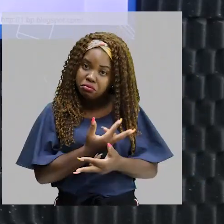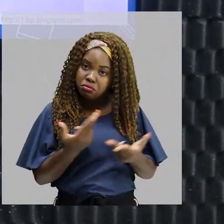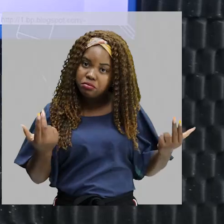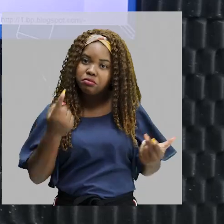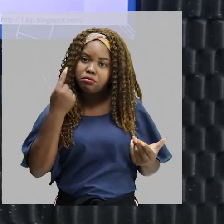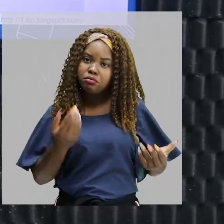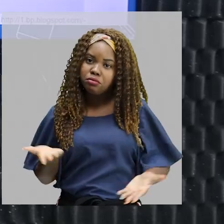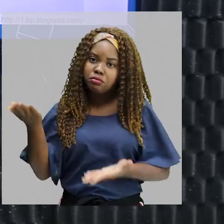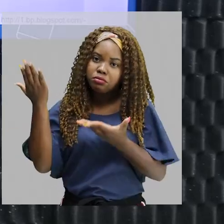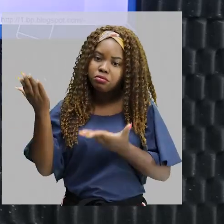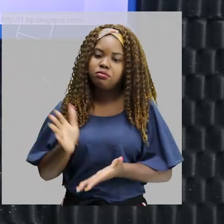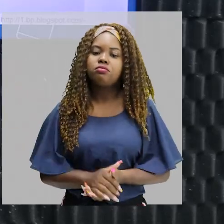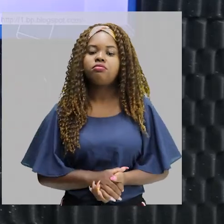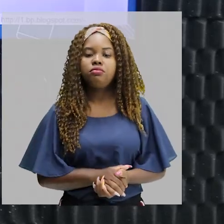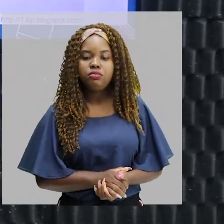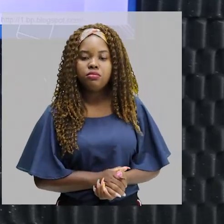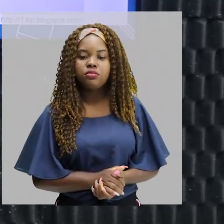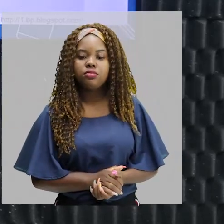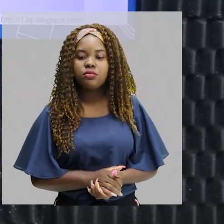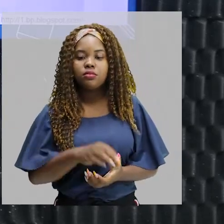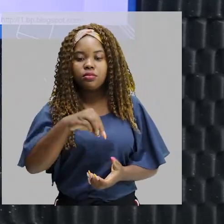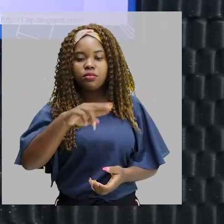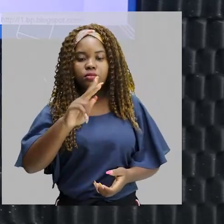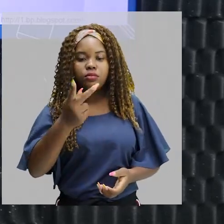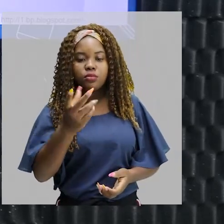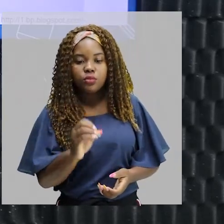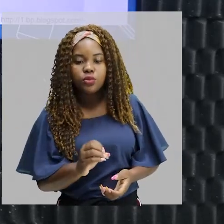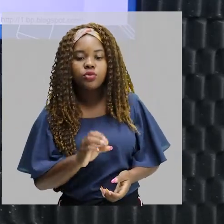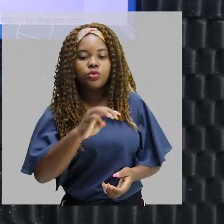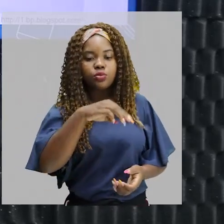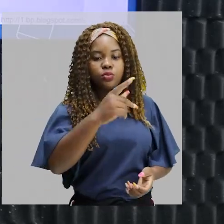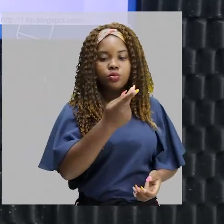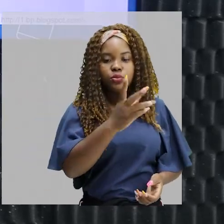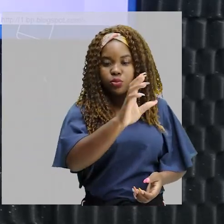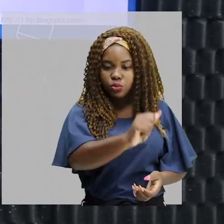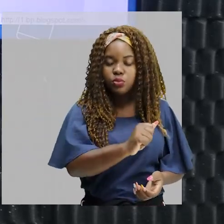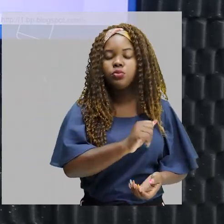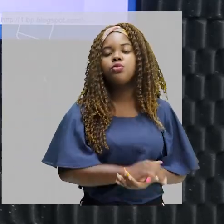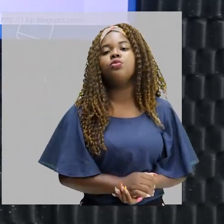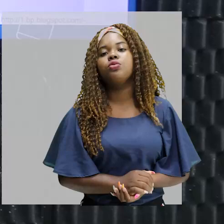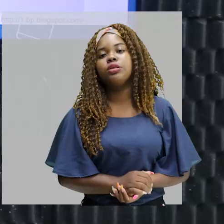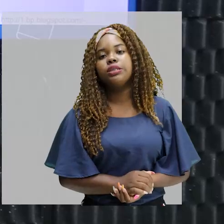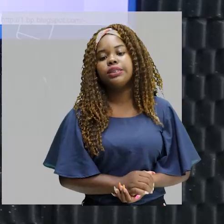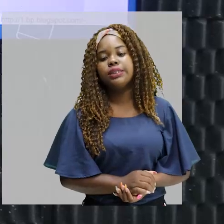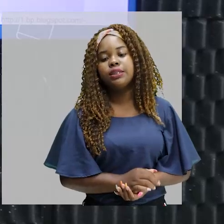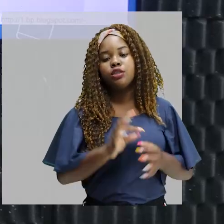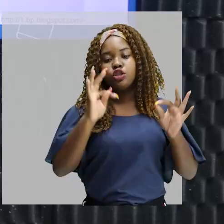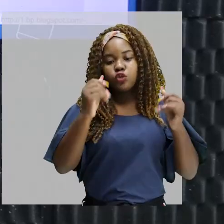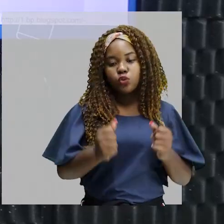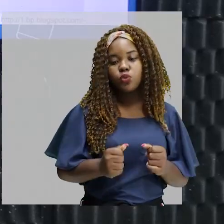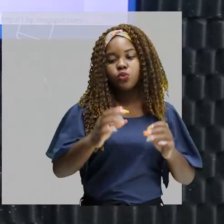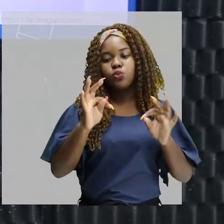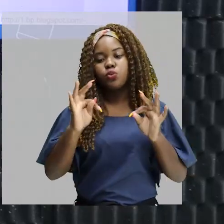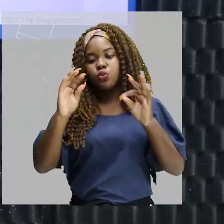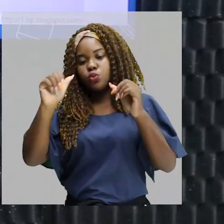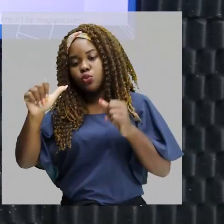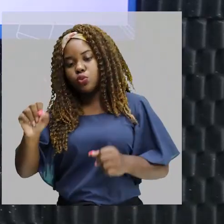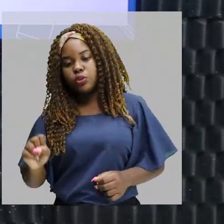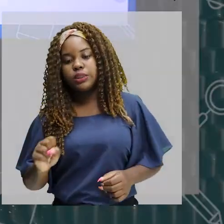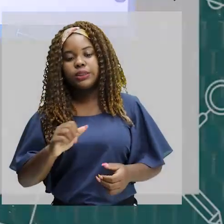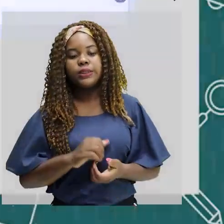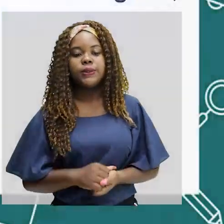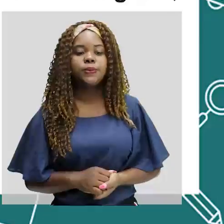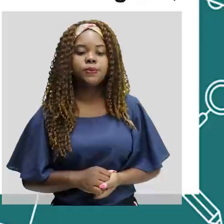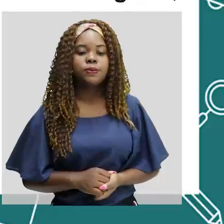escassos, escassas. Muchos, muchas, demasiados, demasiadas e todo, todos, todas.